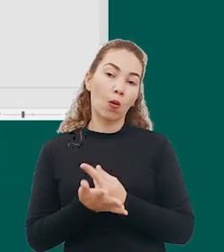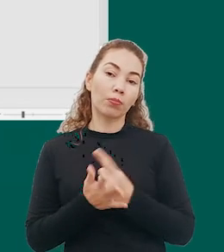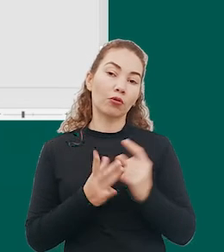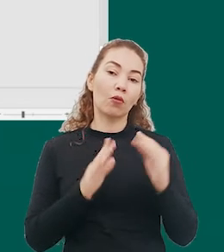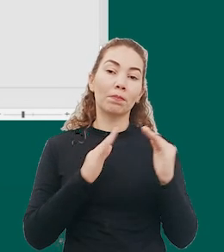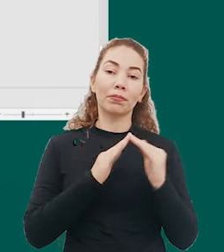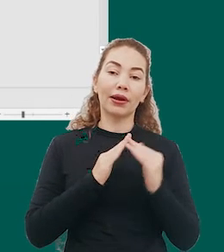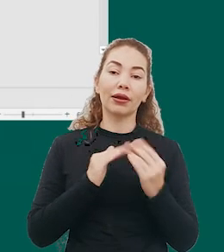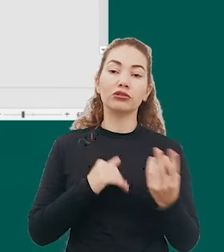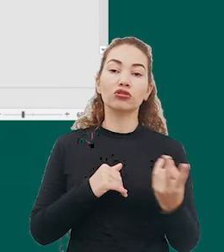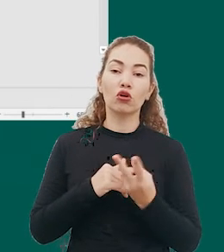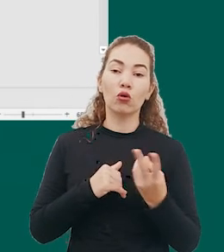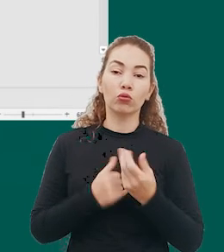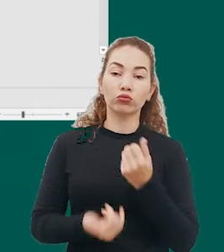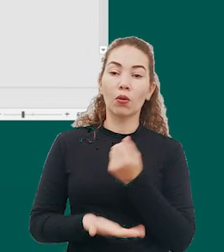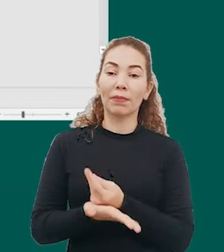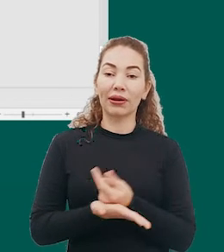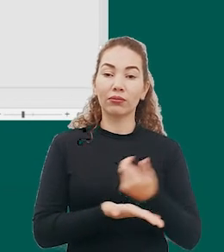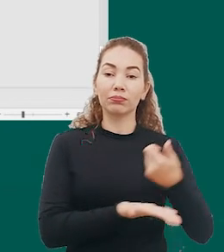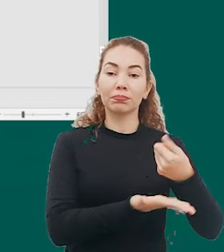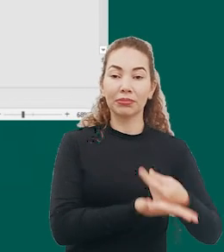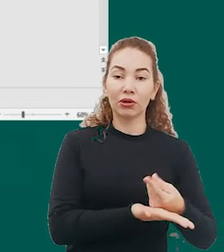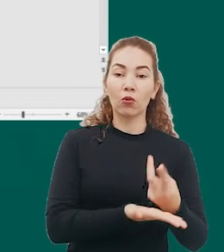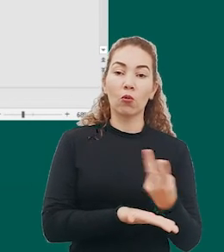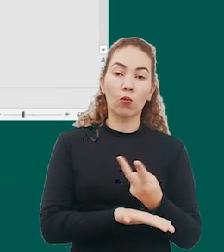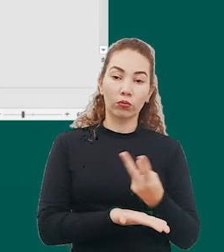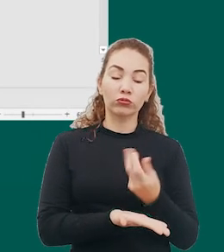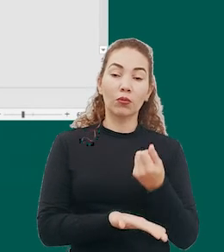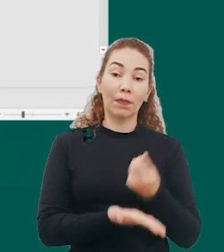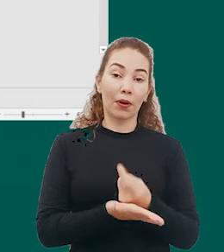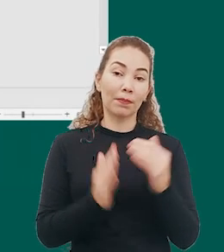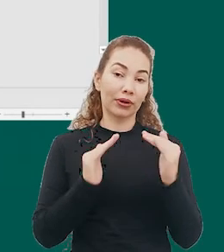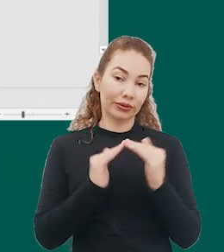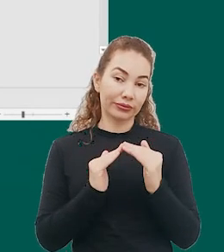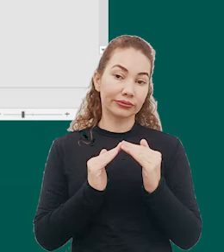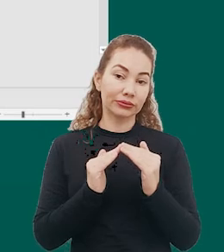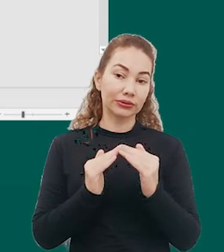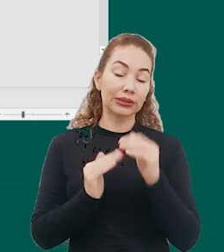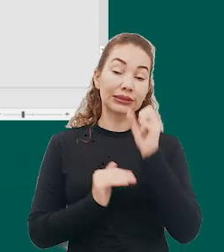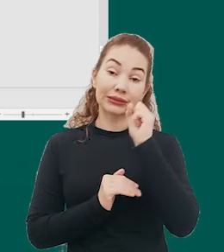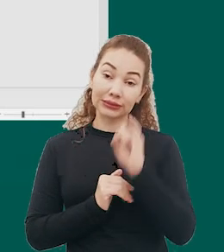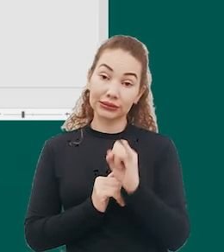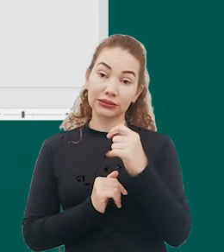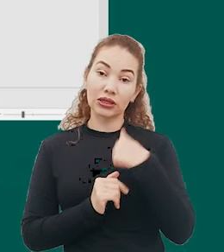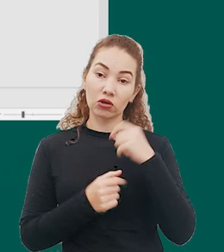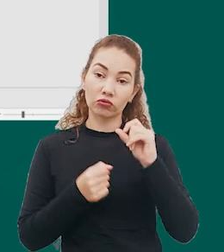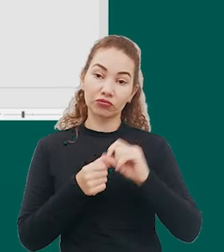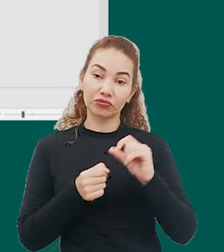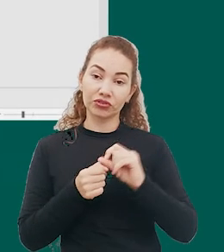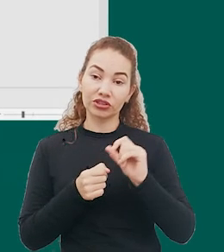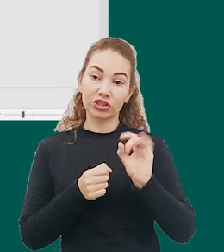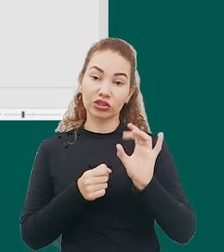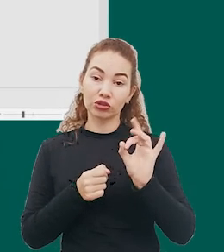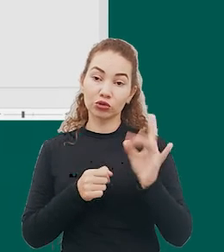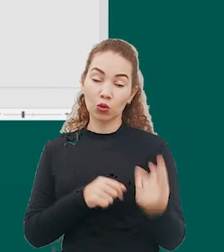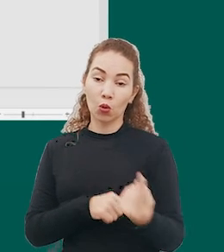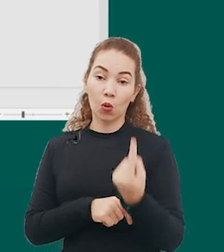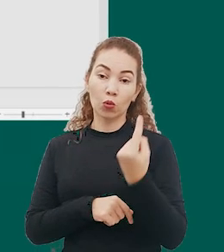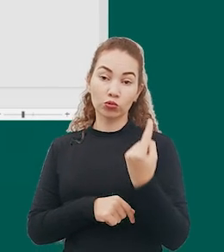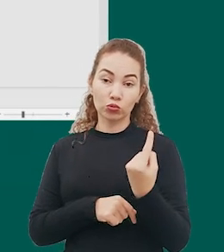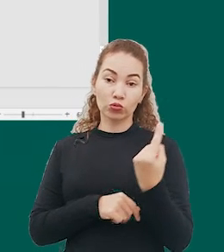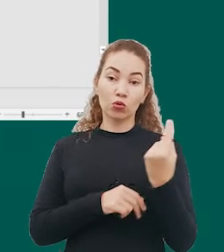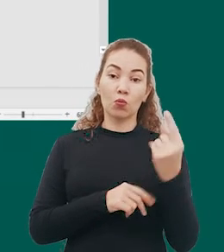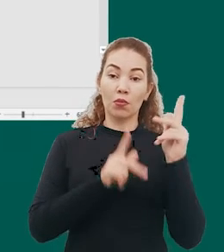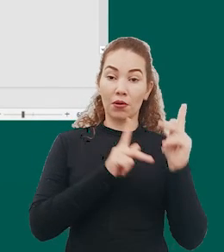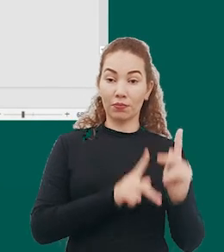onde os dois contribuíram financeiramente para a compra desse imóvel. Se eu colocar ele só na declaração de um dos